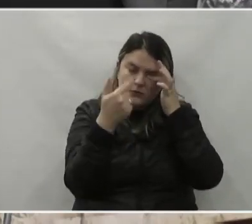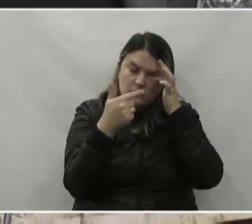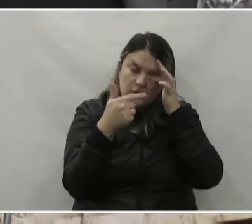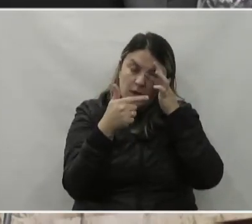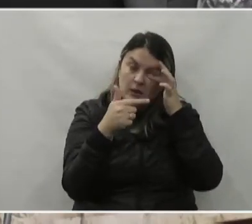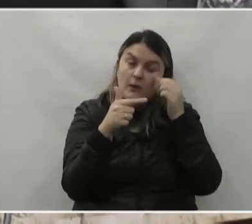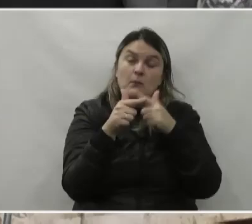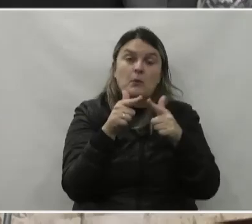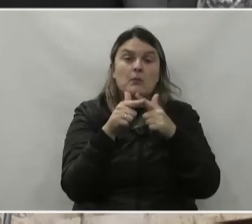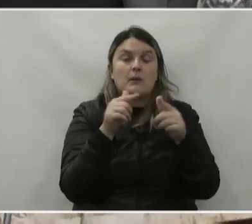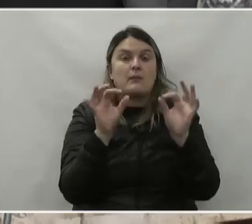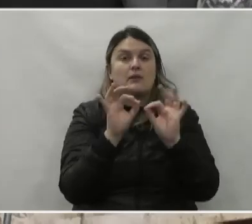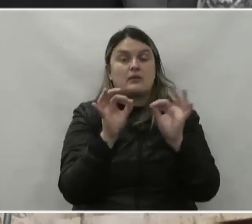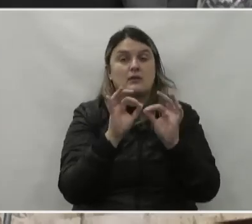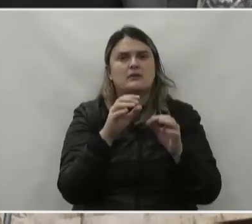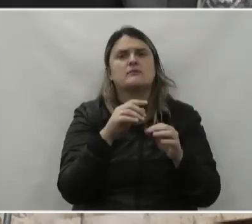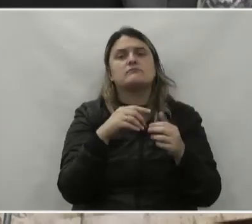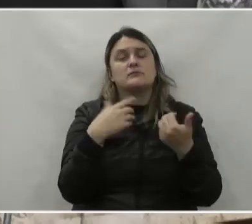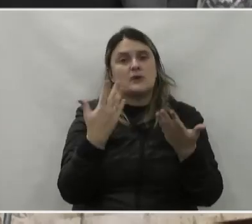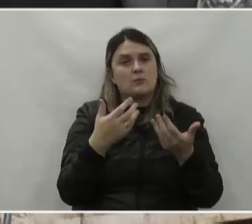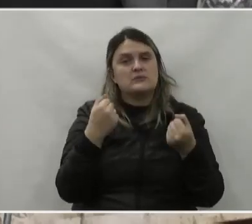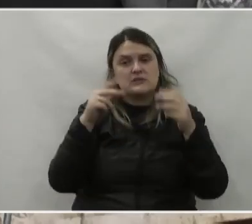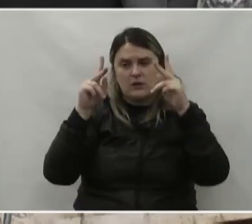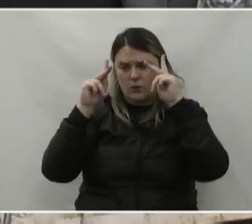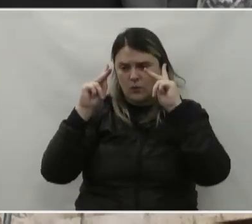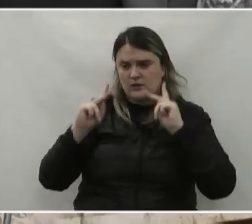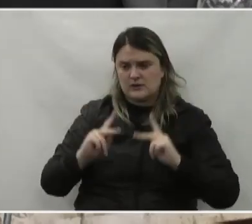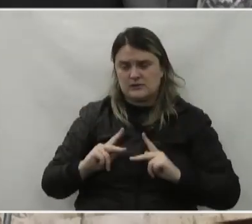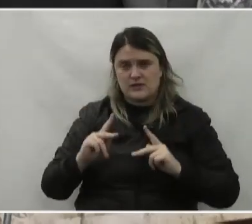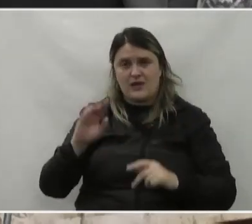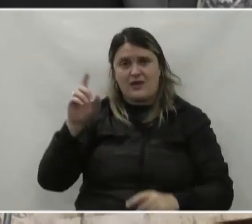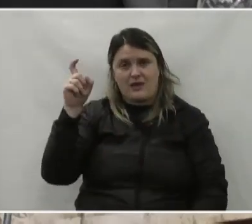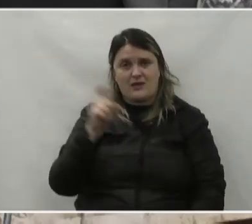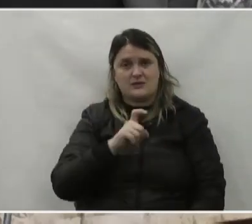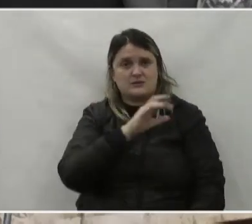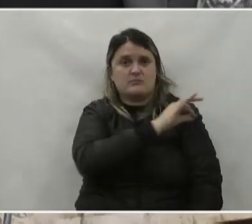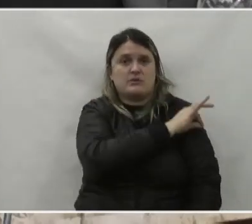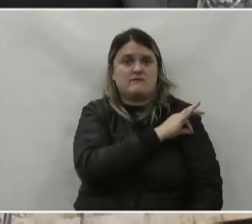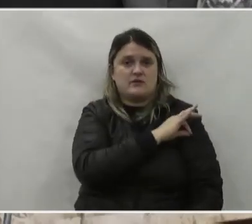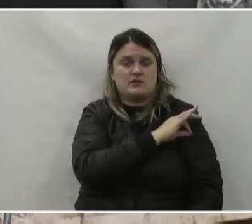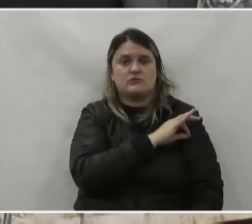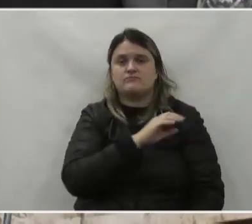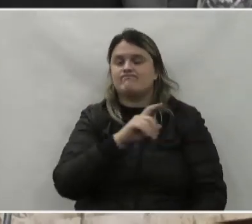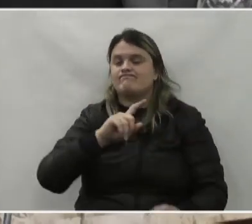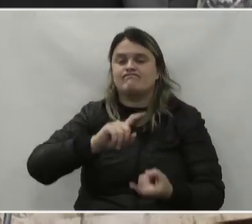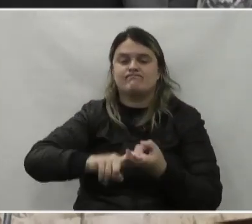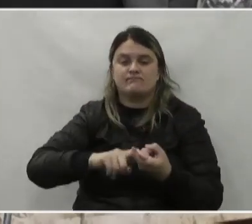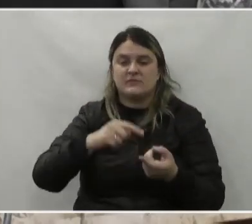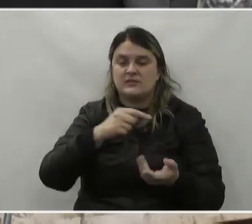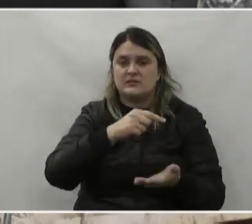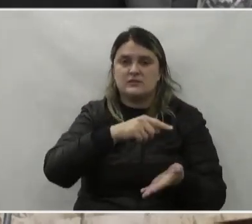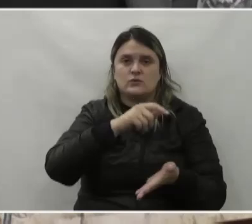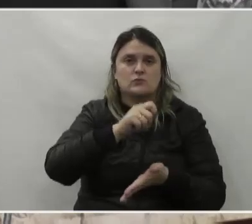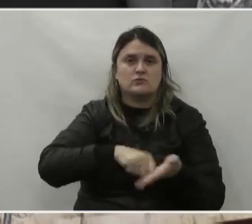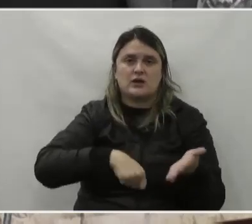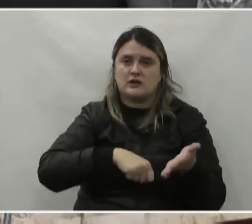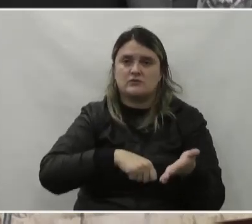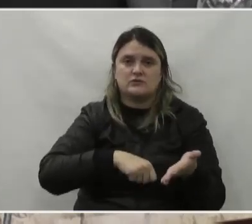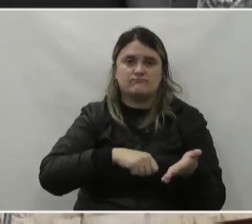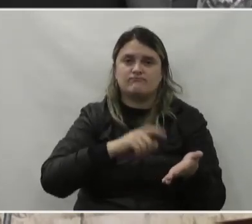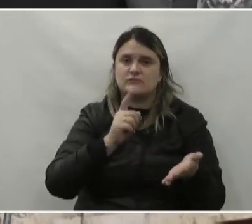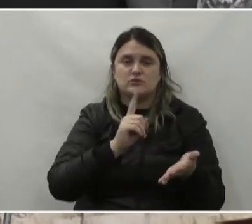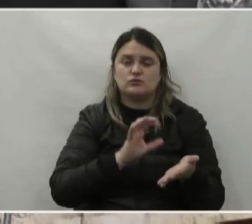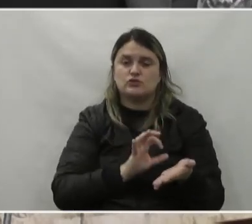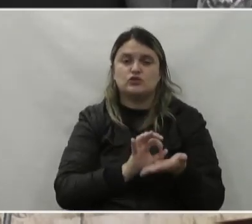Bom, primeiro, reconhecer que quando o ex-prefeito barrou, né, desse contrato continuar, da ordem de serviço